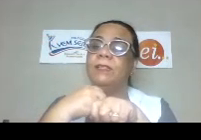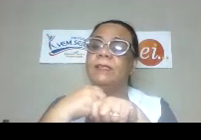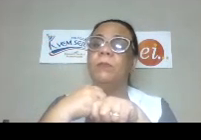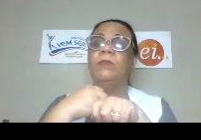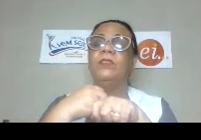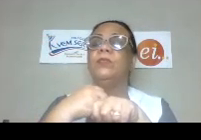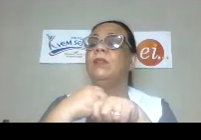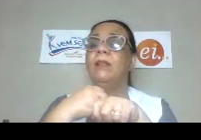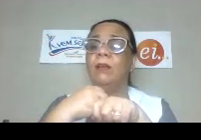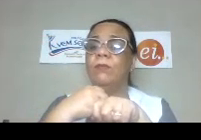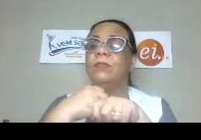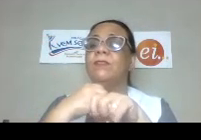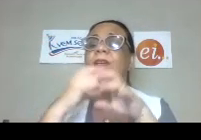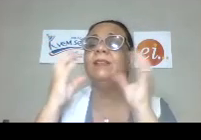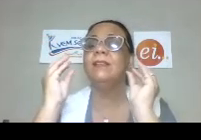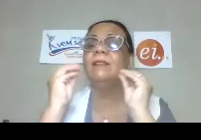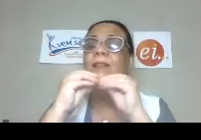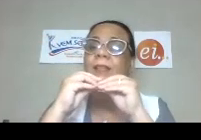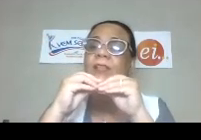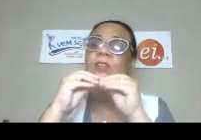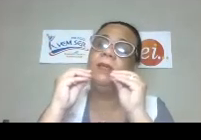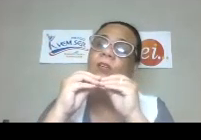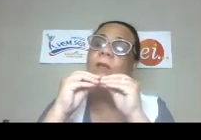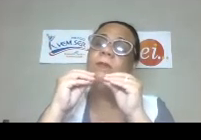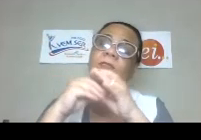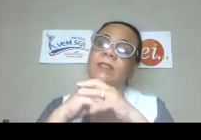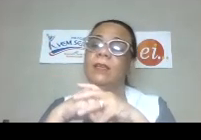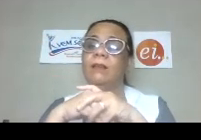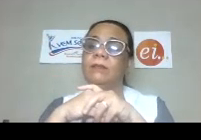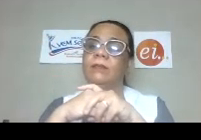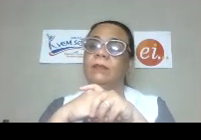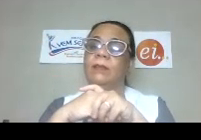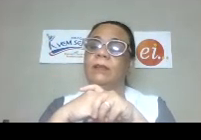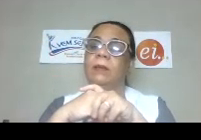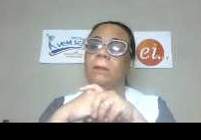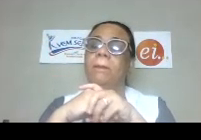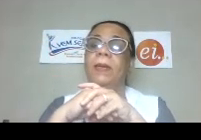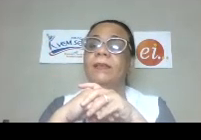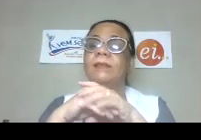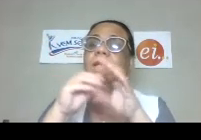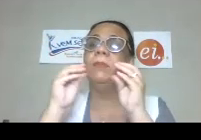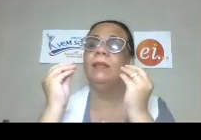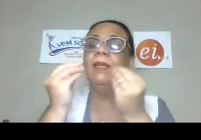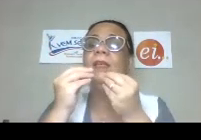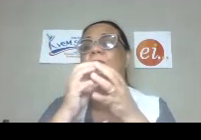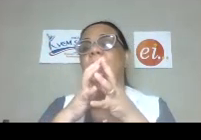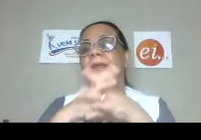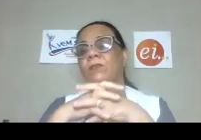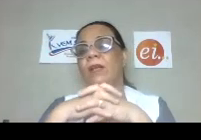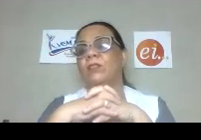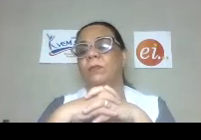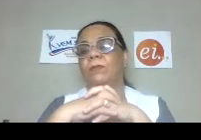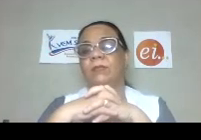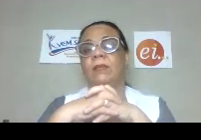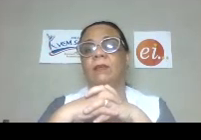só fazer assim, professora? Não, você faça a estratégia melhor para você. Pense da maneira que for